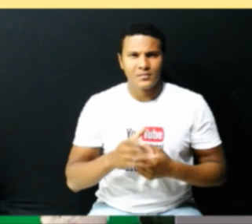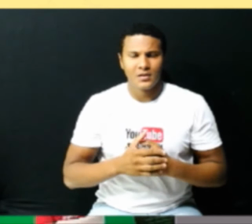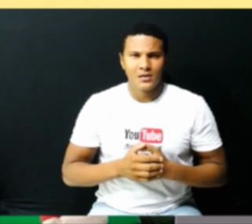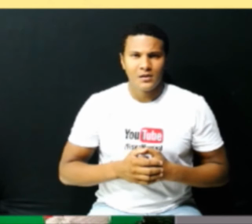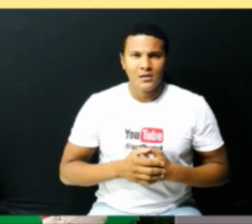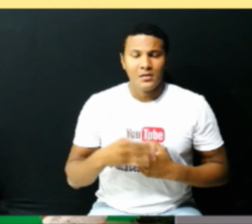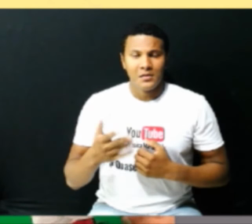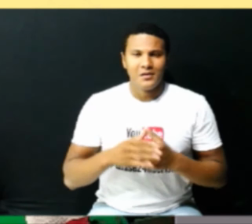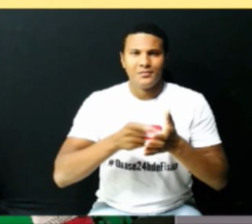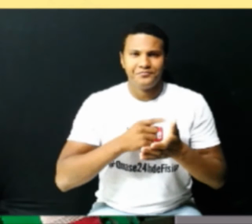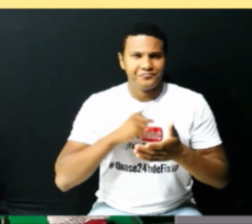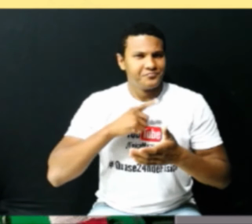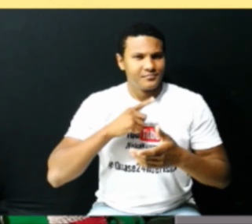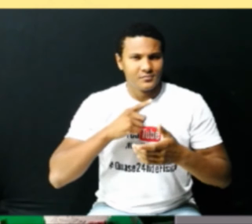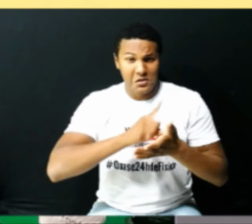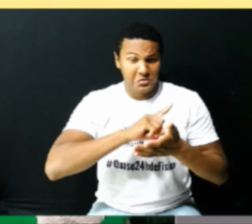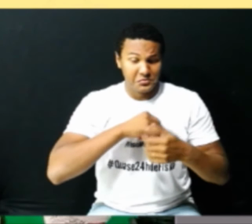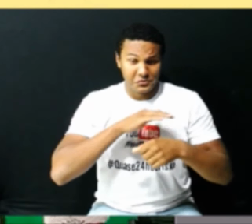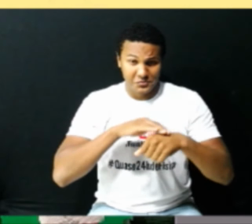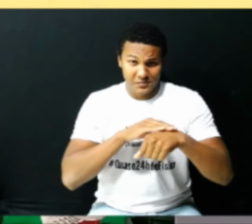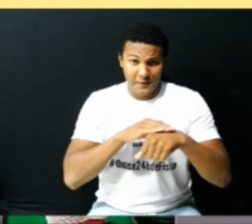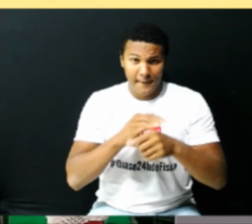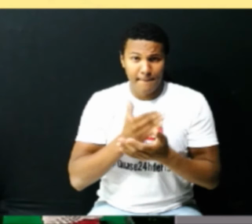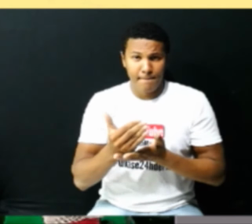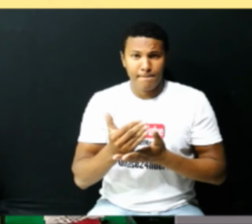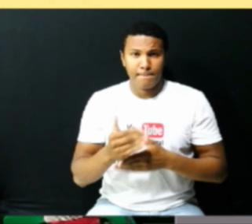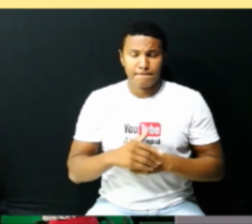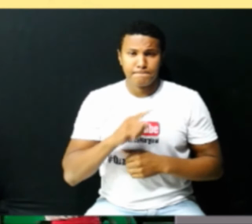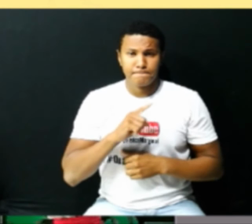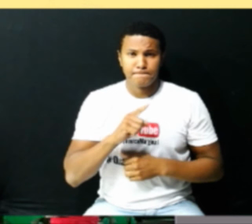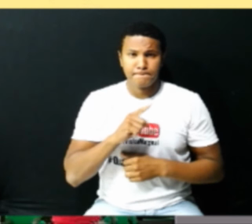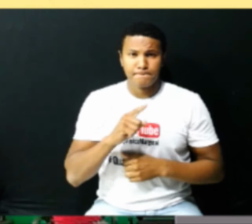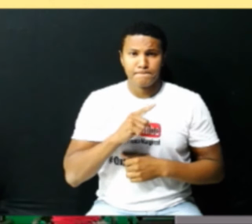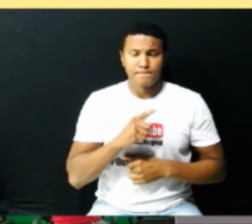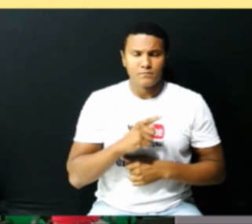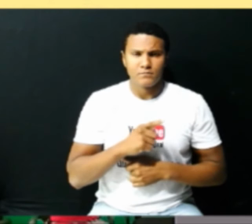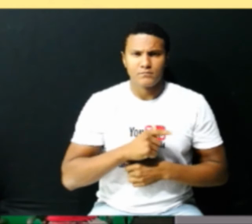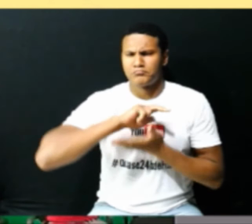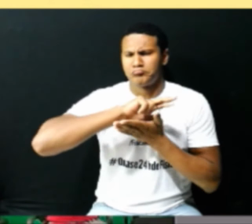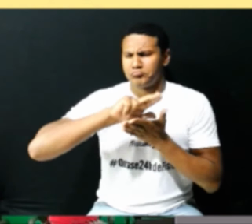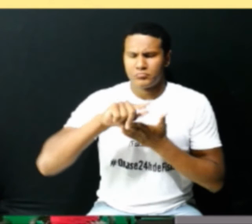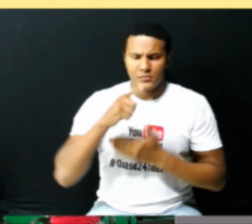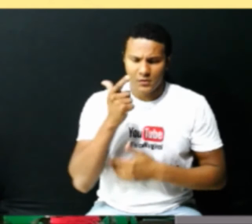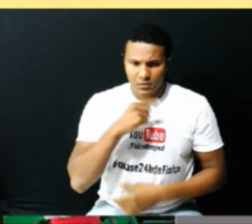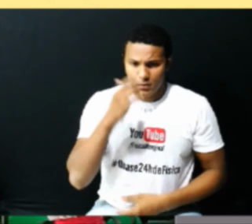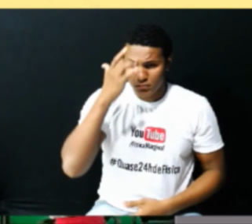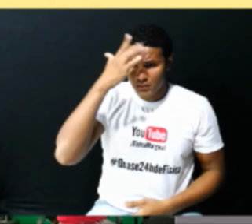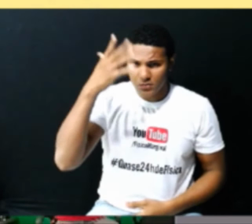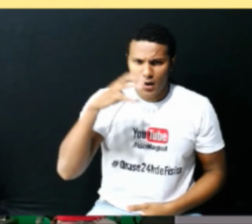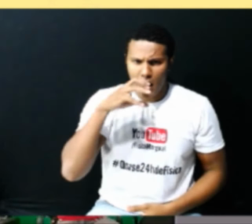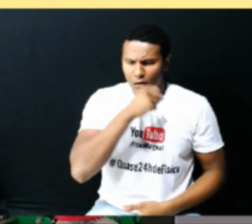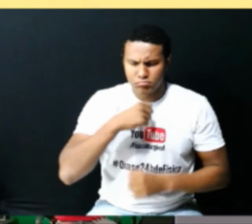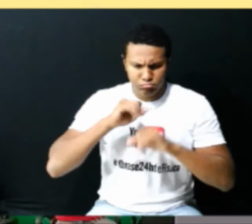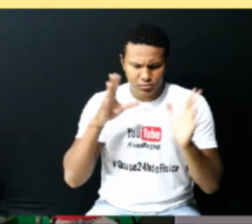né, se você entendeu isso aqui, tem várias questões lá que você vai responder rápido, porque você compreendeu como se dá os processos de transformação